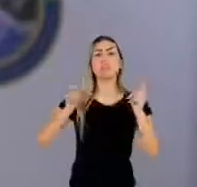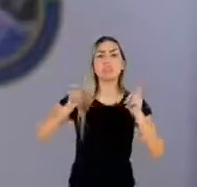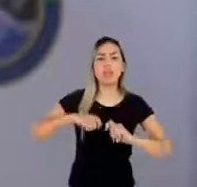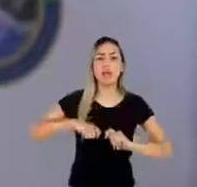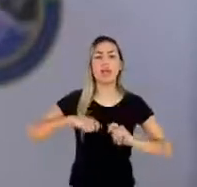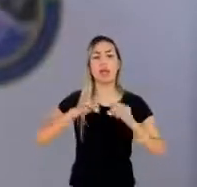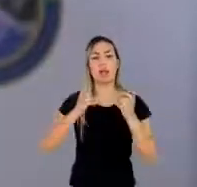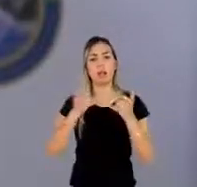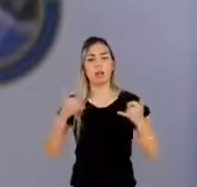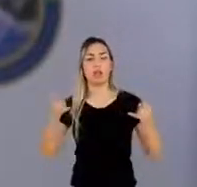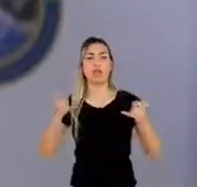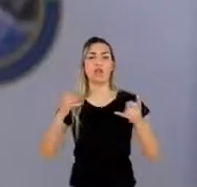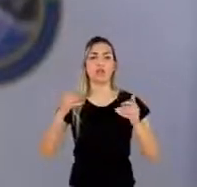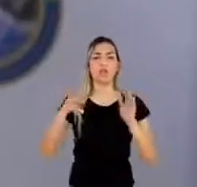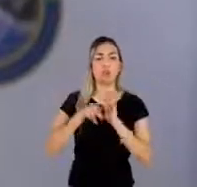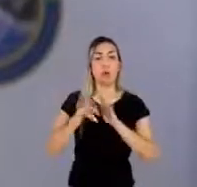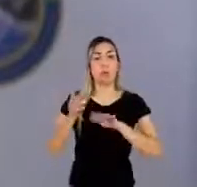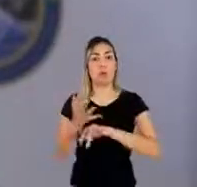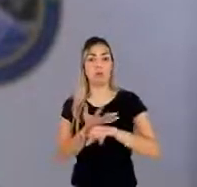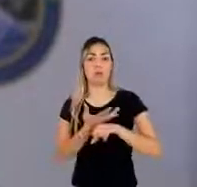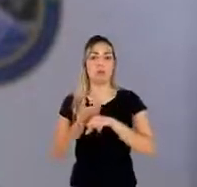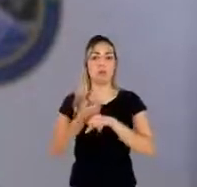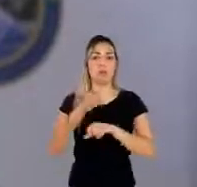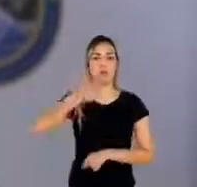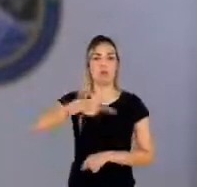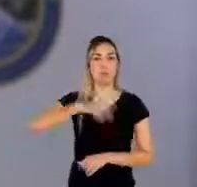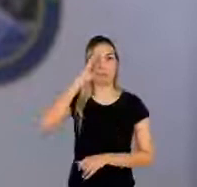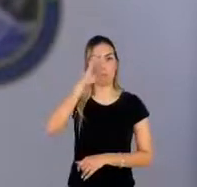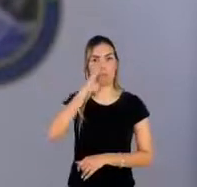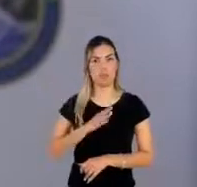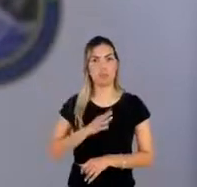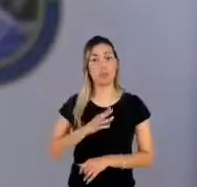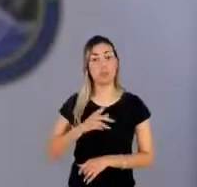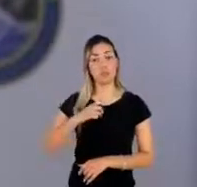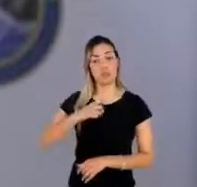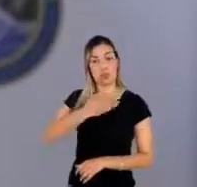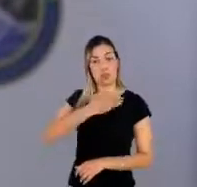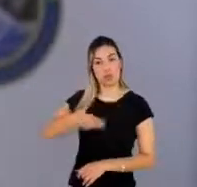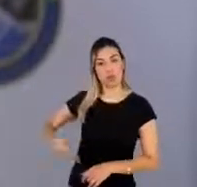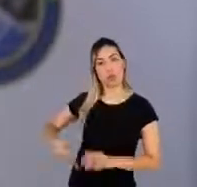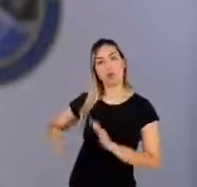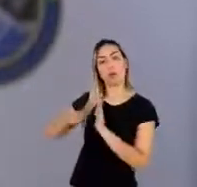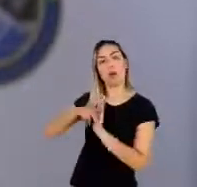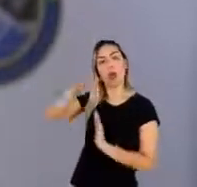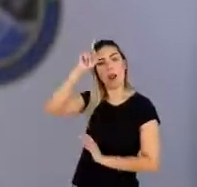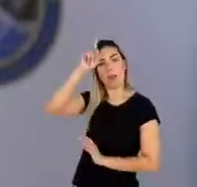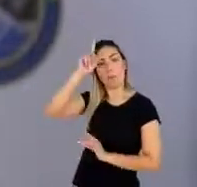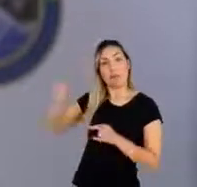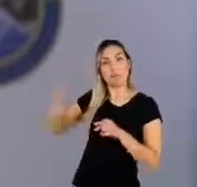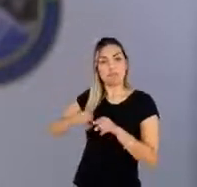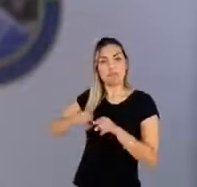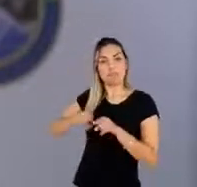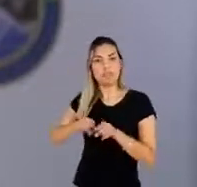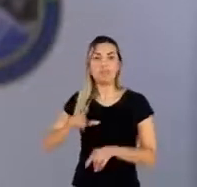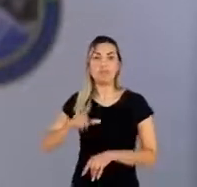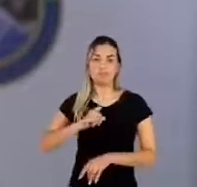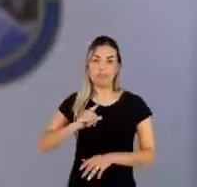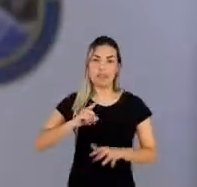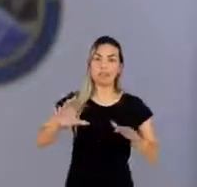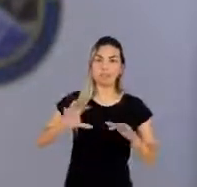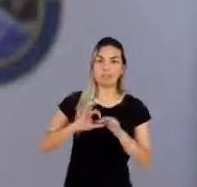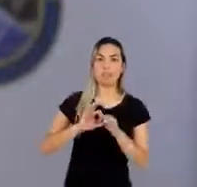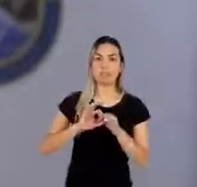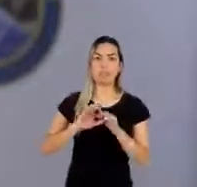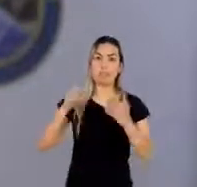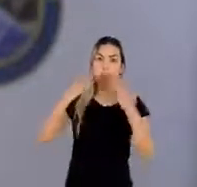energética no Brasil numa parceria com o governo alemão além de mostrar as potencialidades